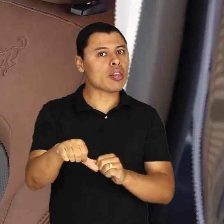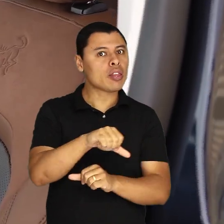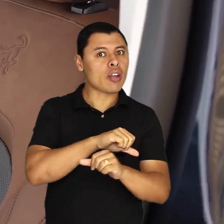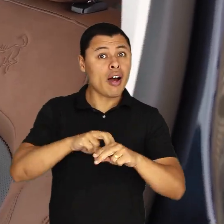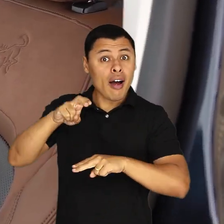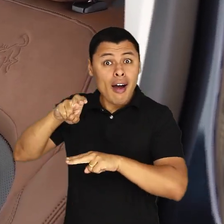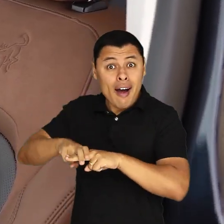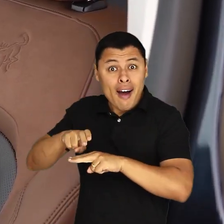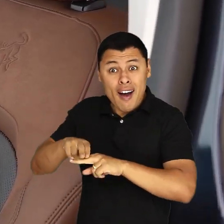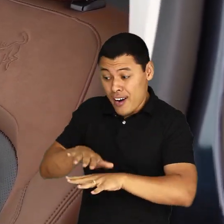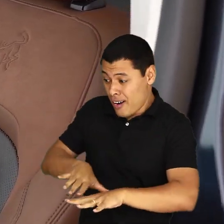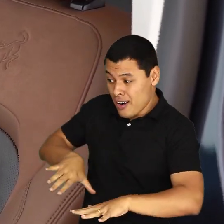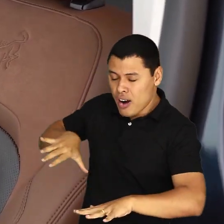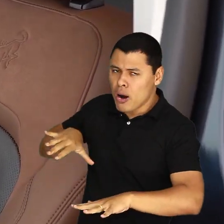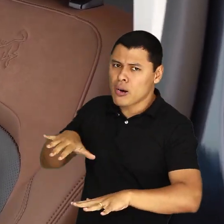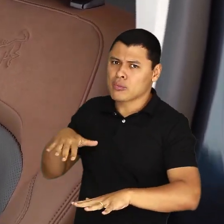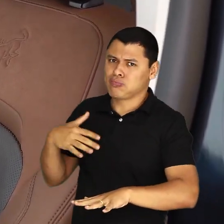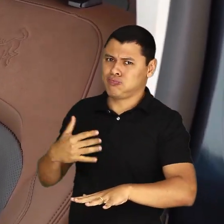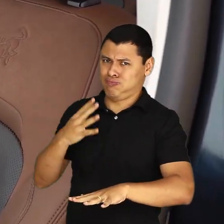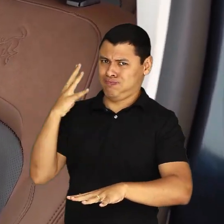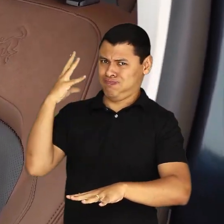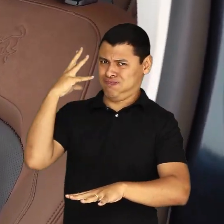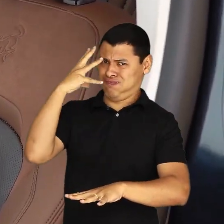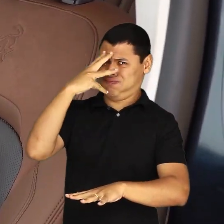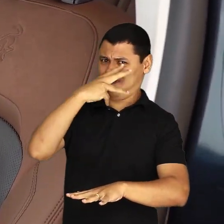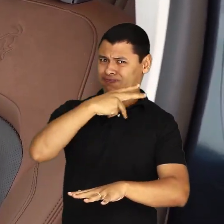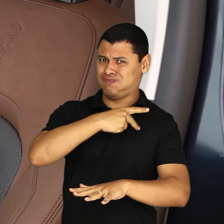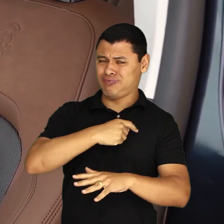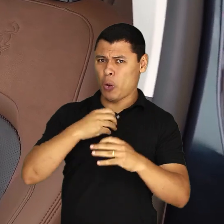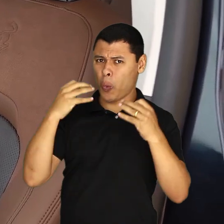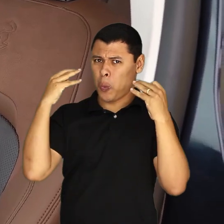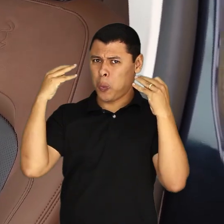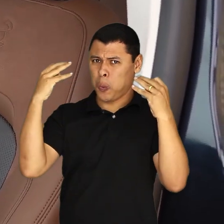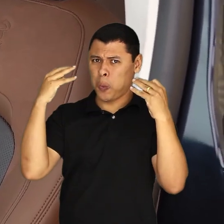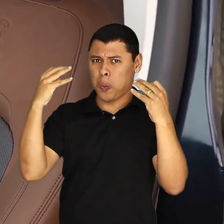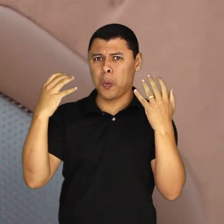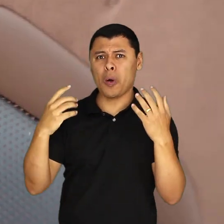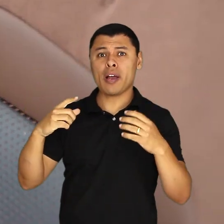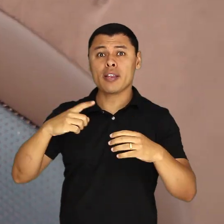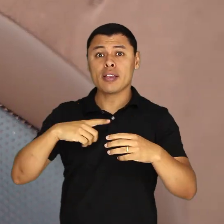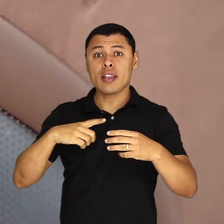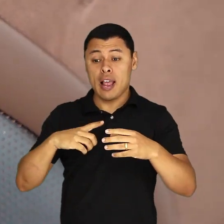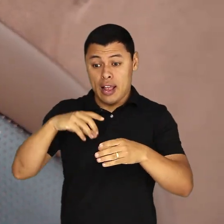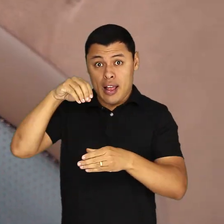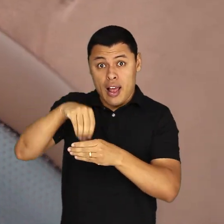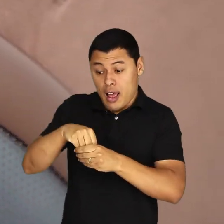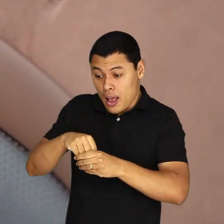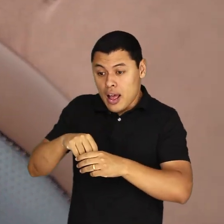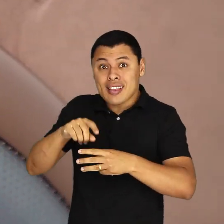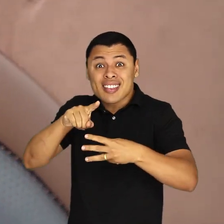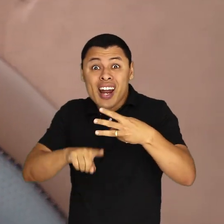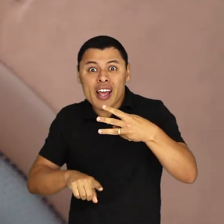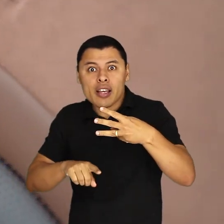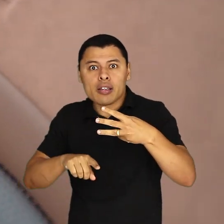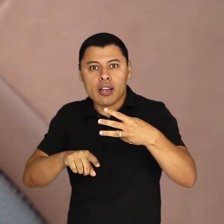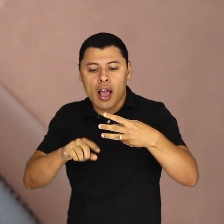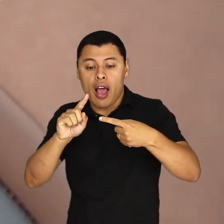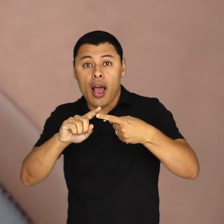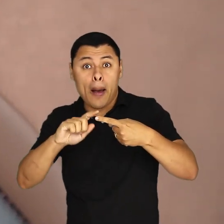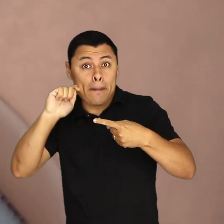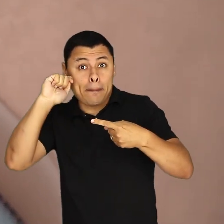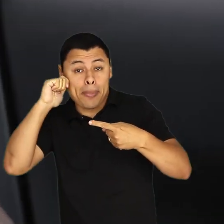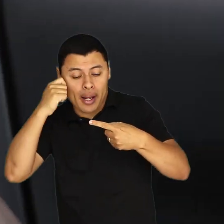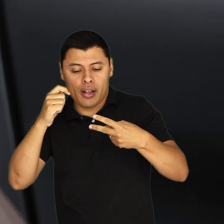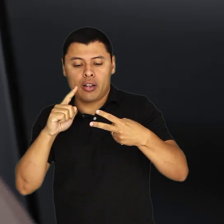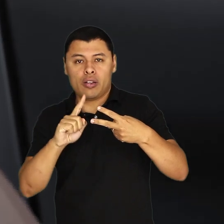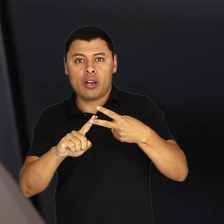sente quando a gente olha os bancos, por exemplo, que são belíssimas peças aí, né? A gente tem 3 materiais aqui, né? Tem o couro perfurado, preto, né?